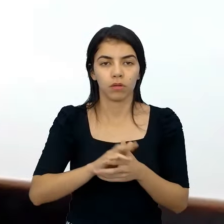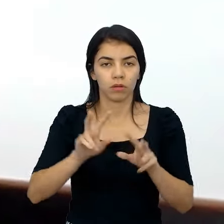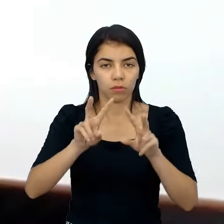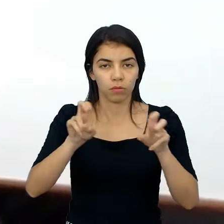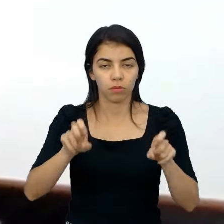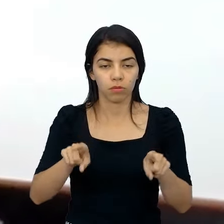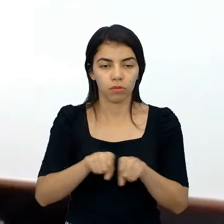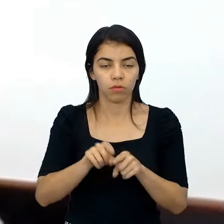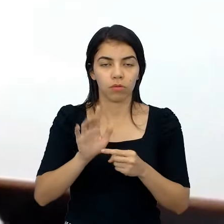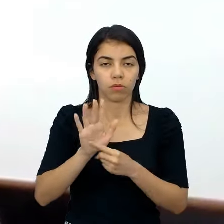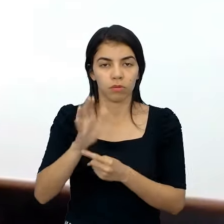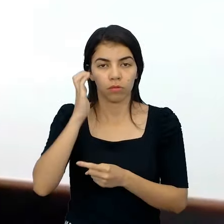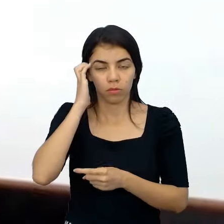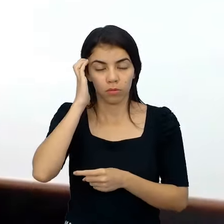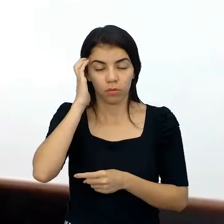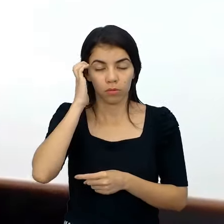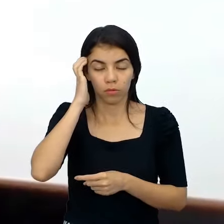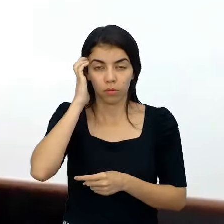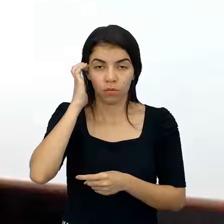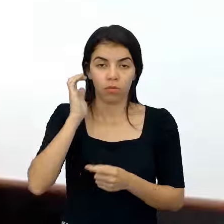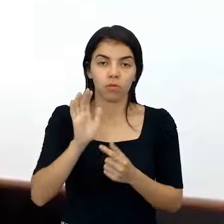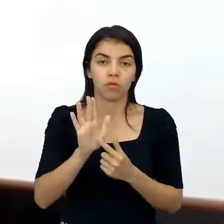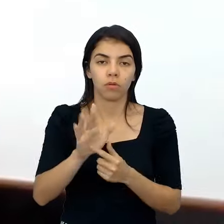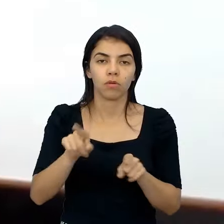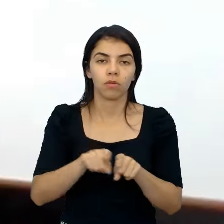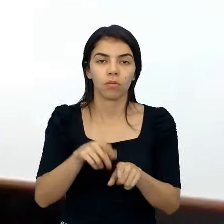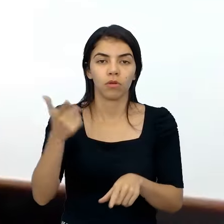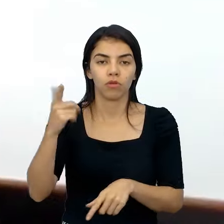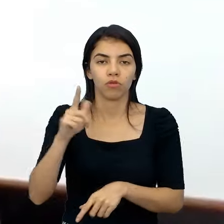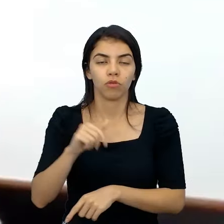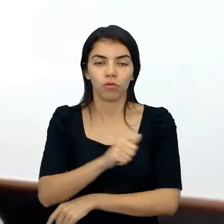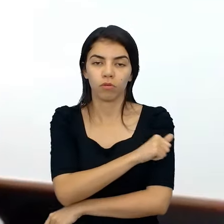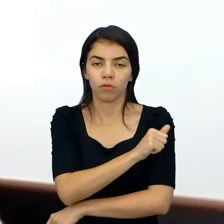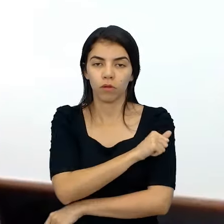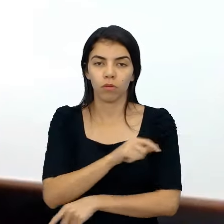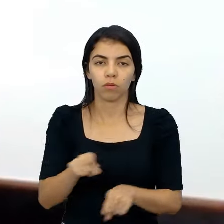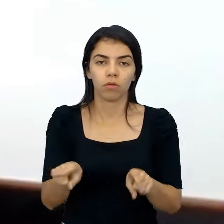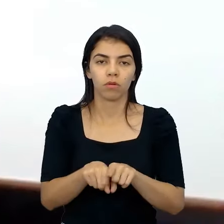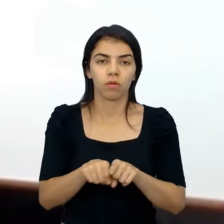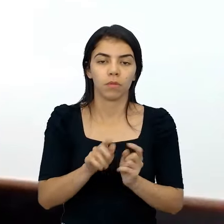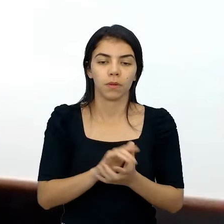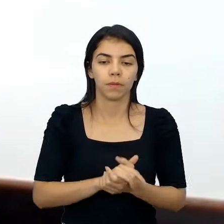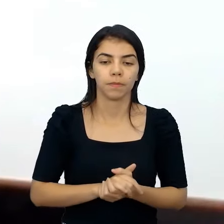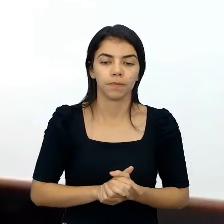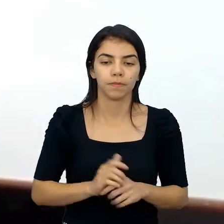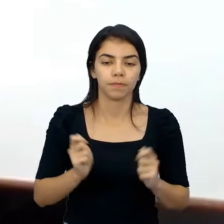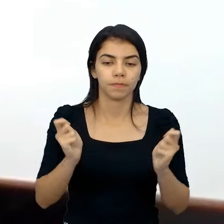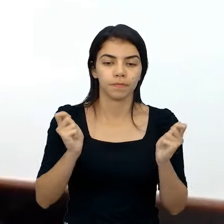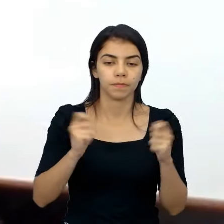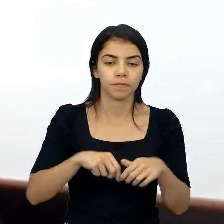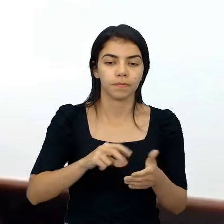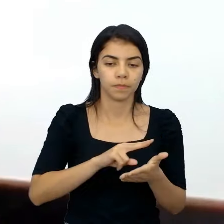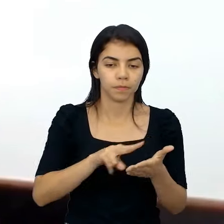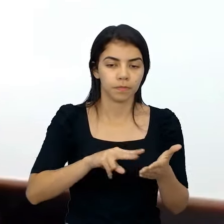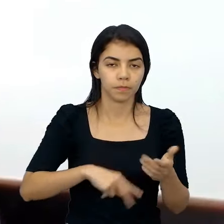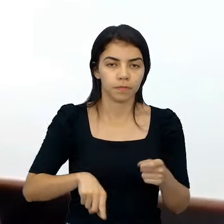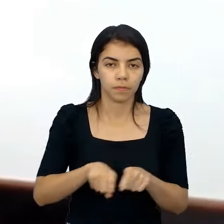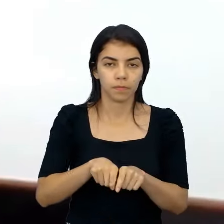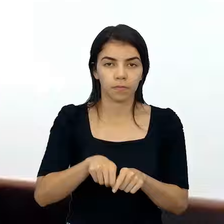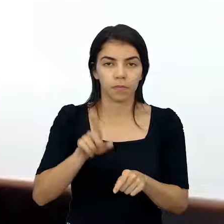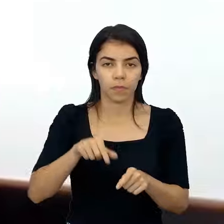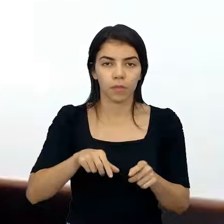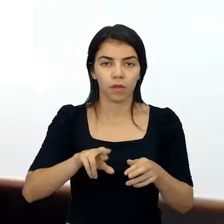trazendo também as vozes de outros estudiosos, pesquisadores, Para a adesão dos leitores, os estudantes utilizam